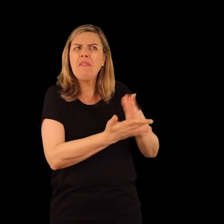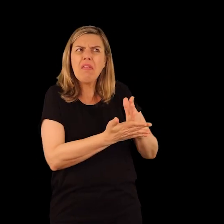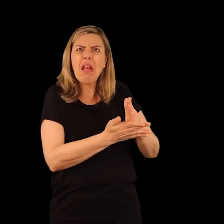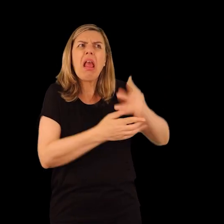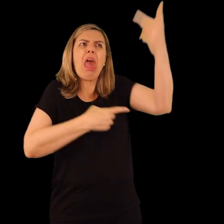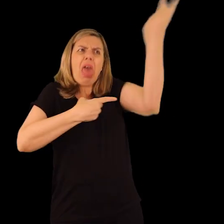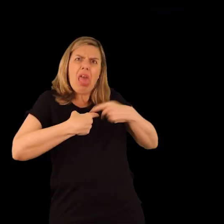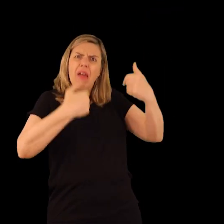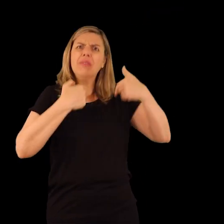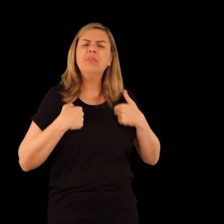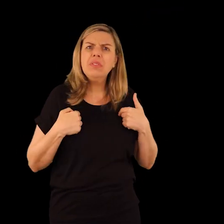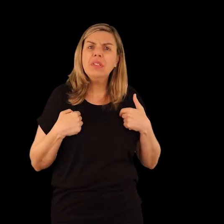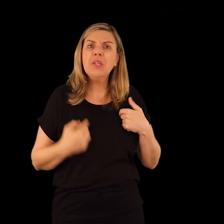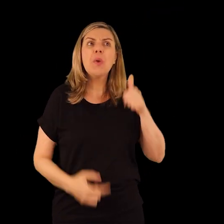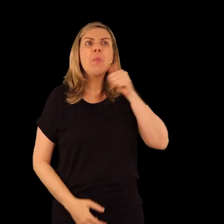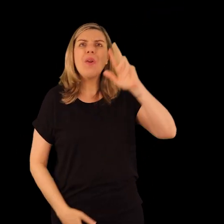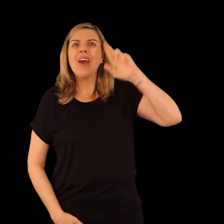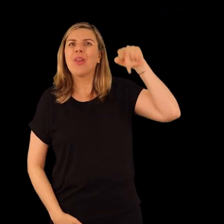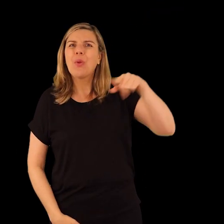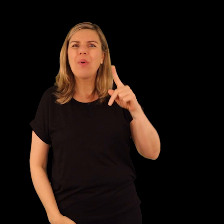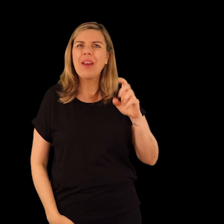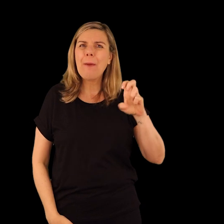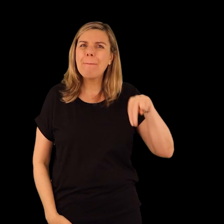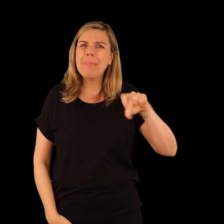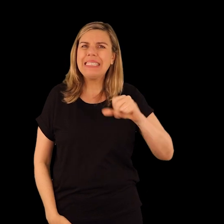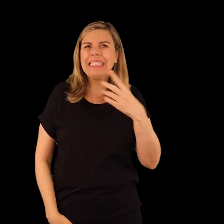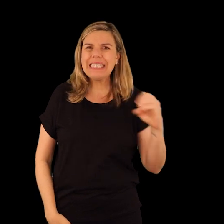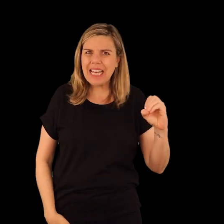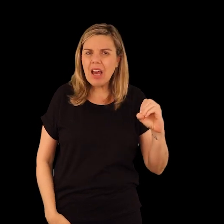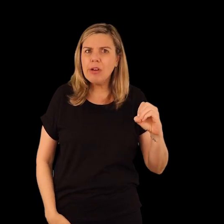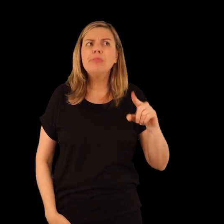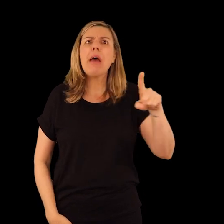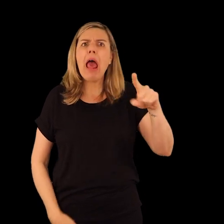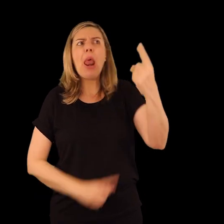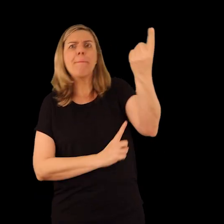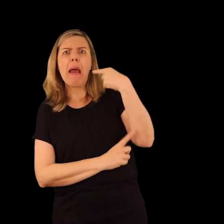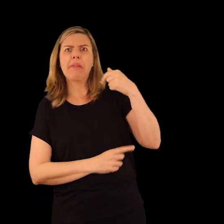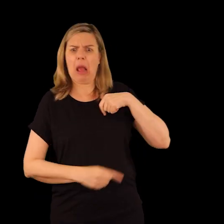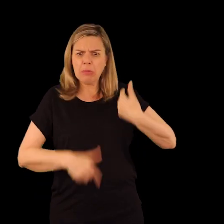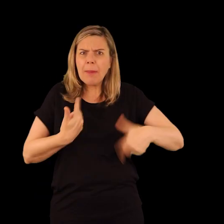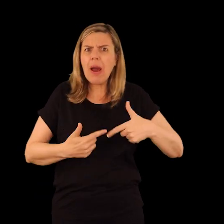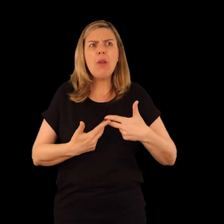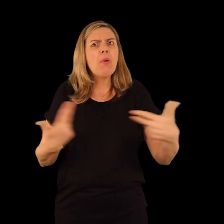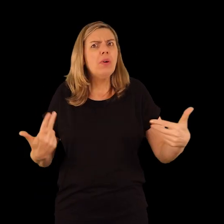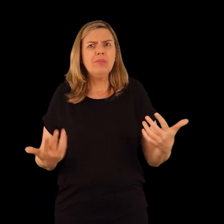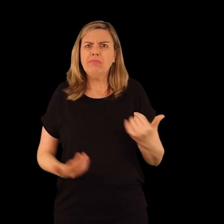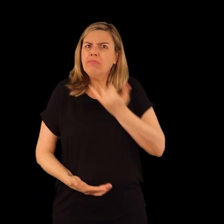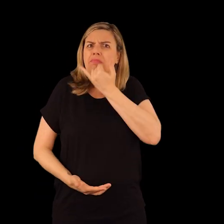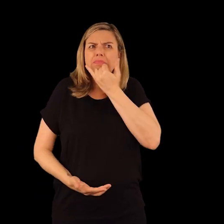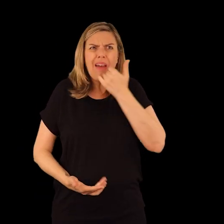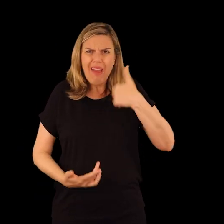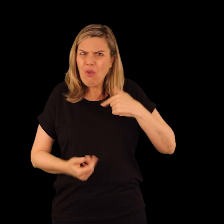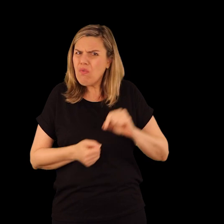É magra. A dona da pensão, né? Ela fazia eu fazer trabalhos que na verdade não era para